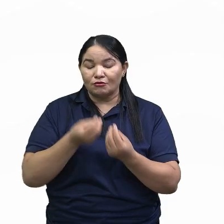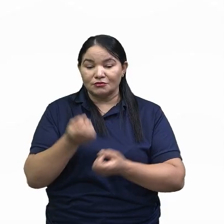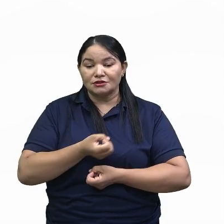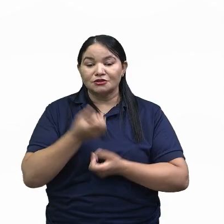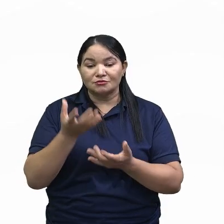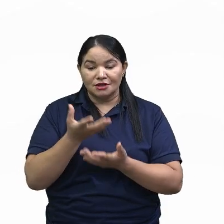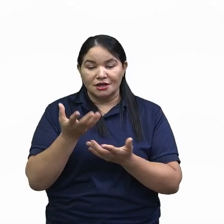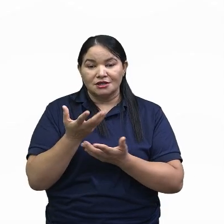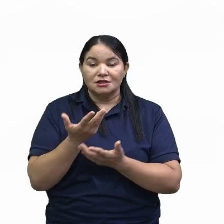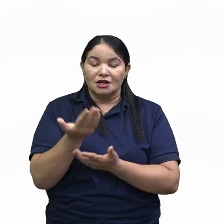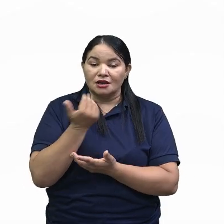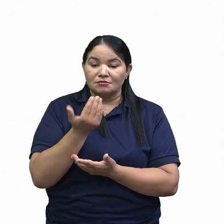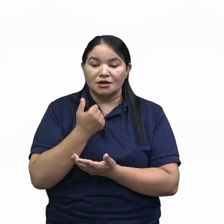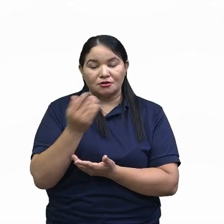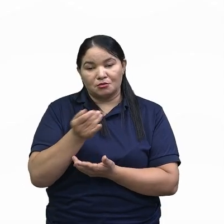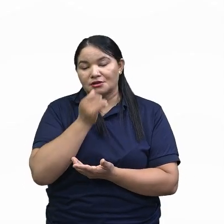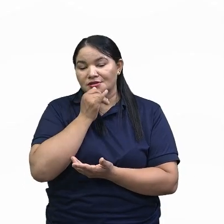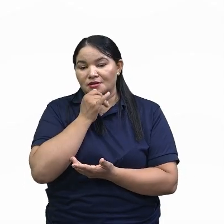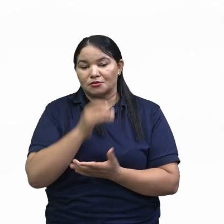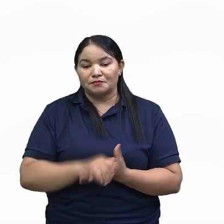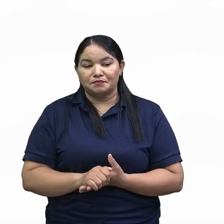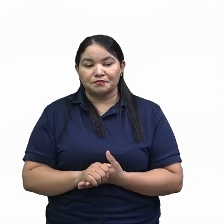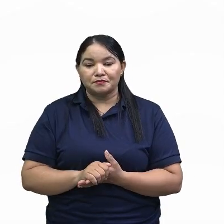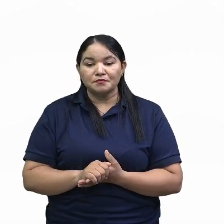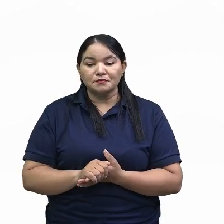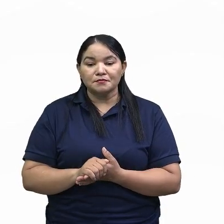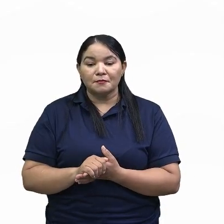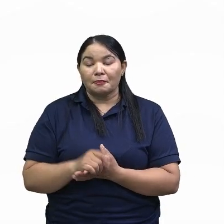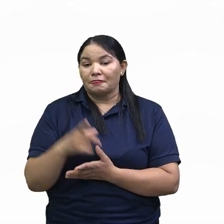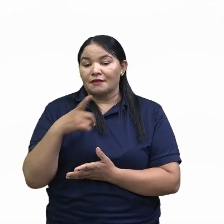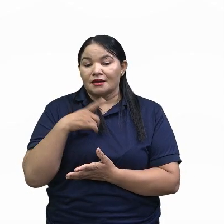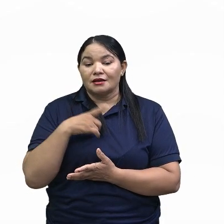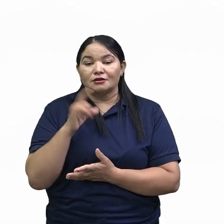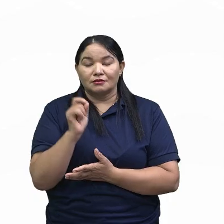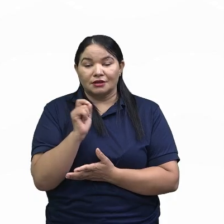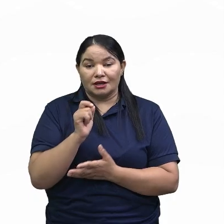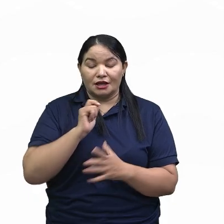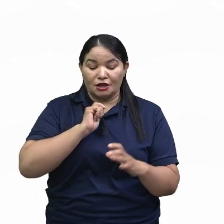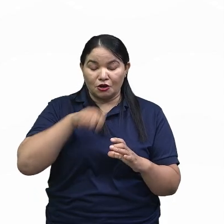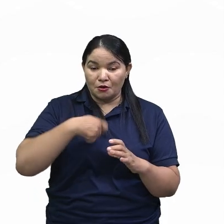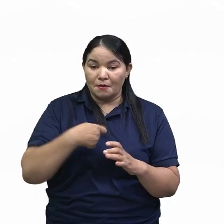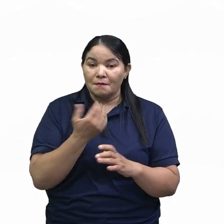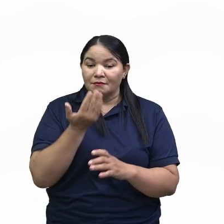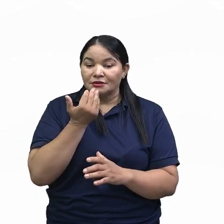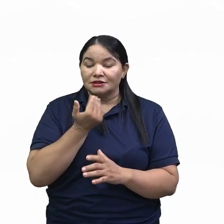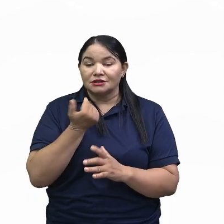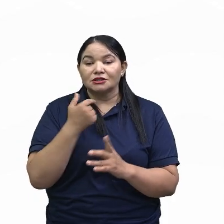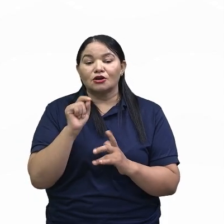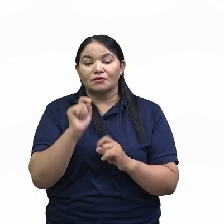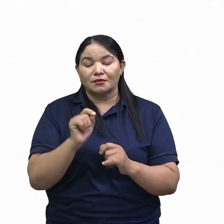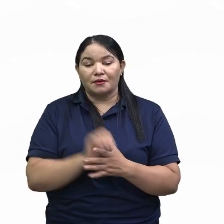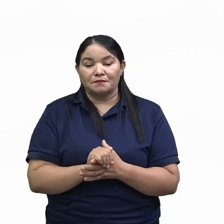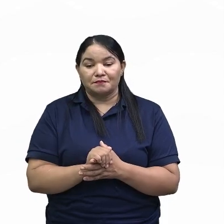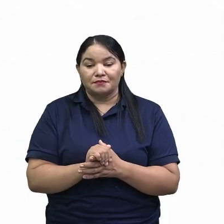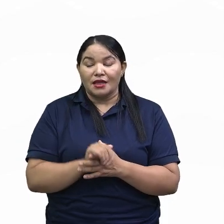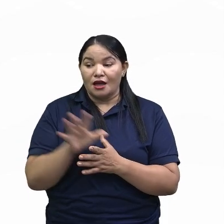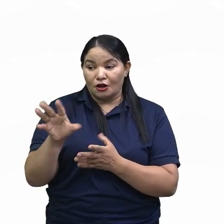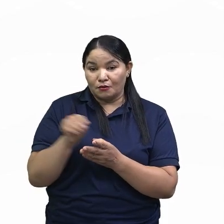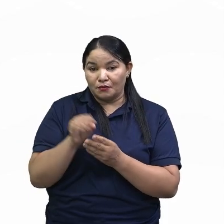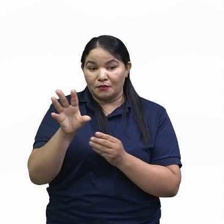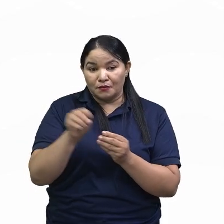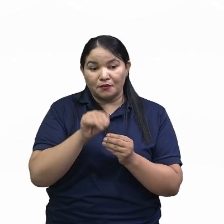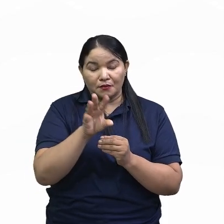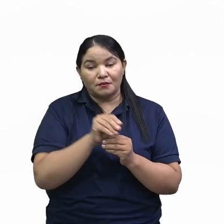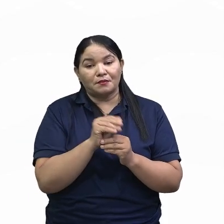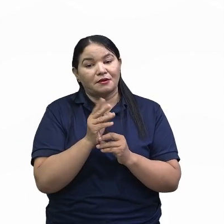expressa na alimentação, por exemplo. Uma vez que a culinária brasileira é um reflexo dessa variedade